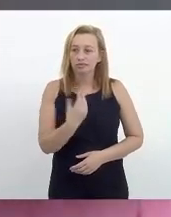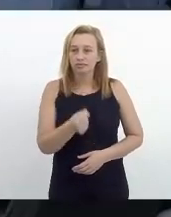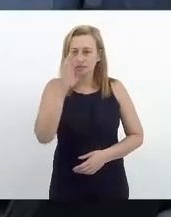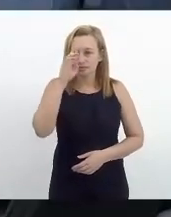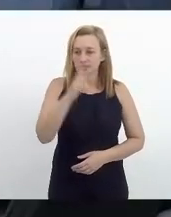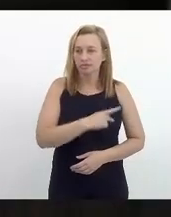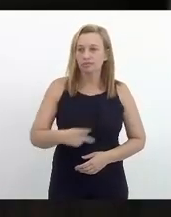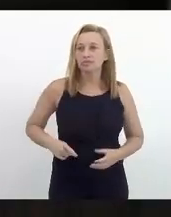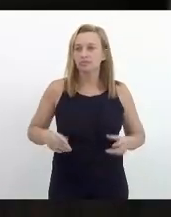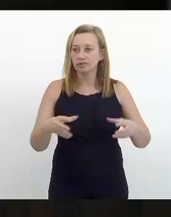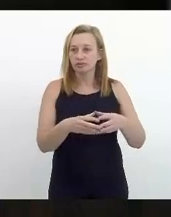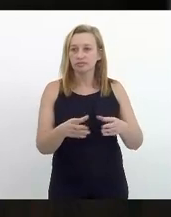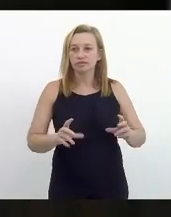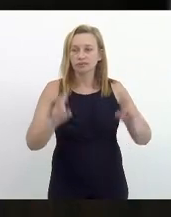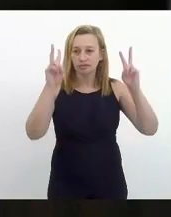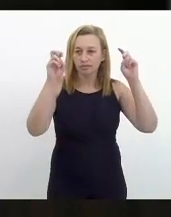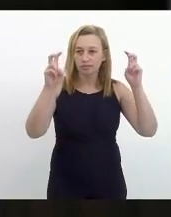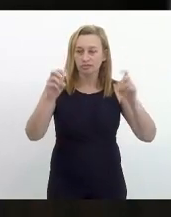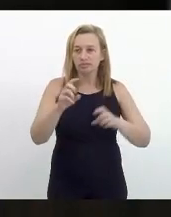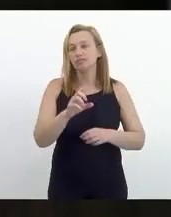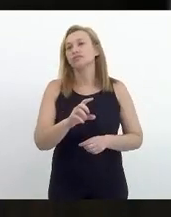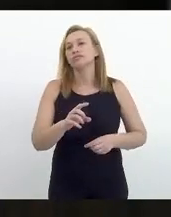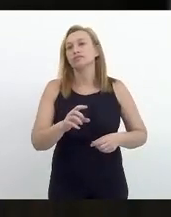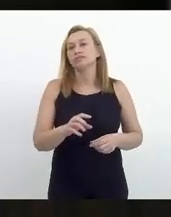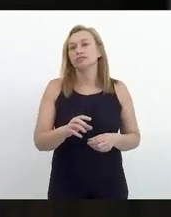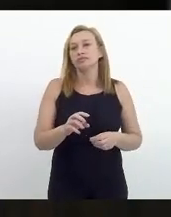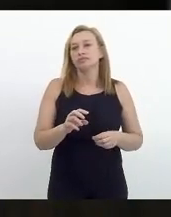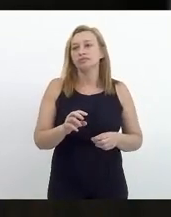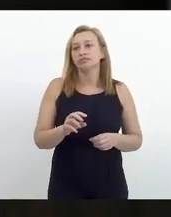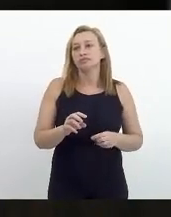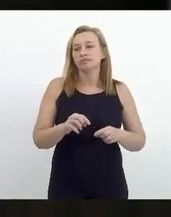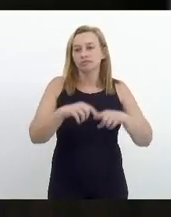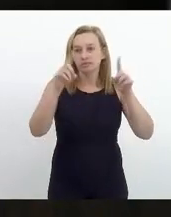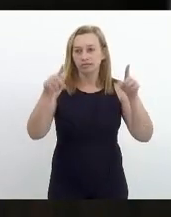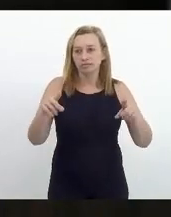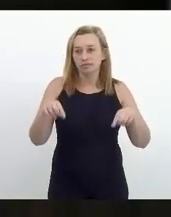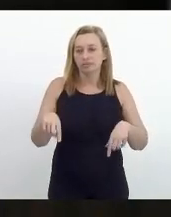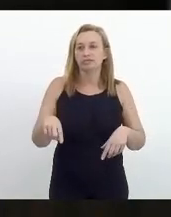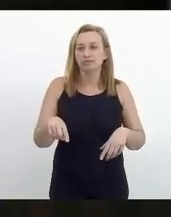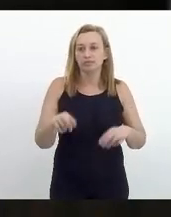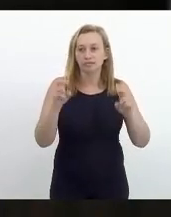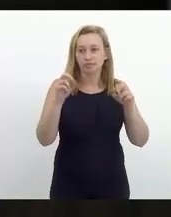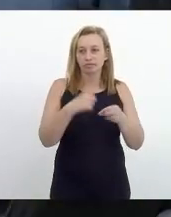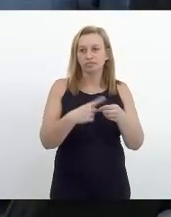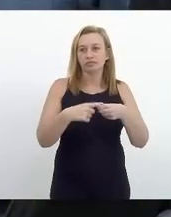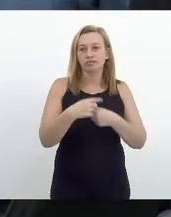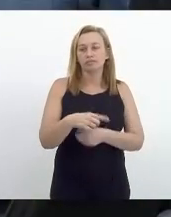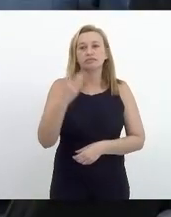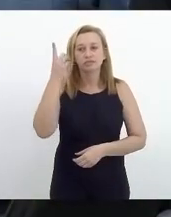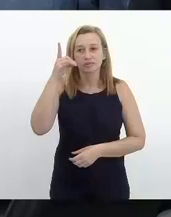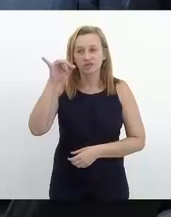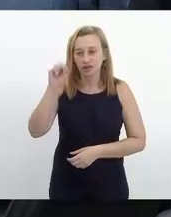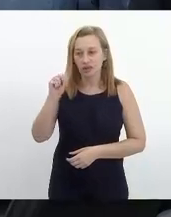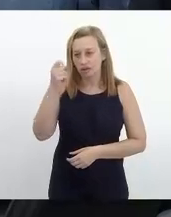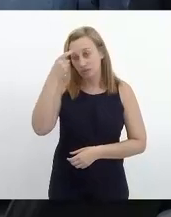Pela Comissão de Assuntos Municipais e Desenvolvimento Regional, nobre deputado Carlos Macedo.